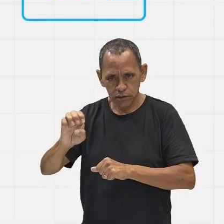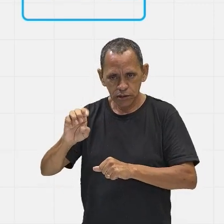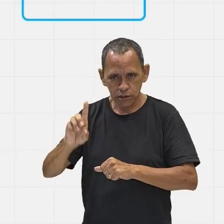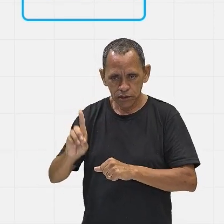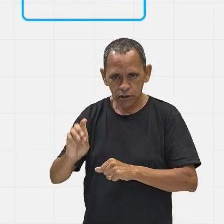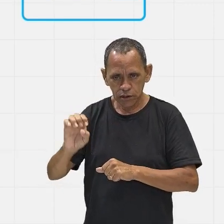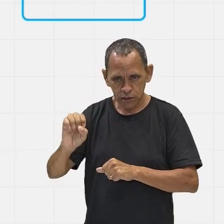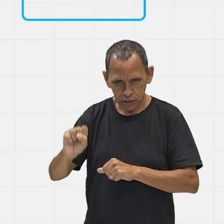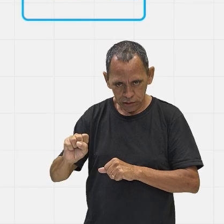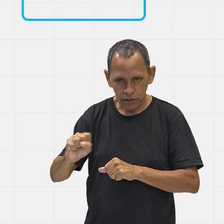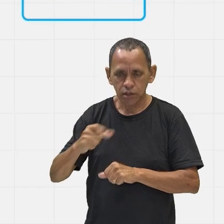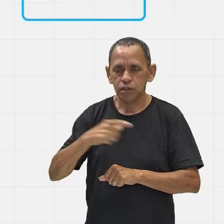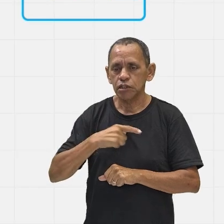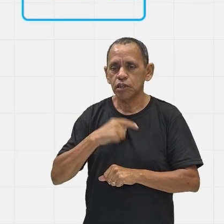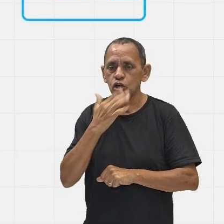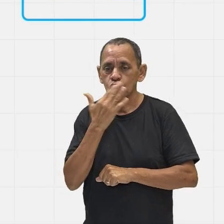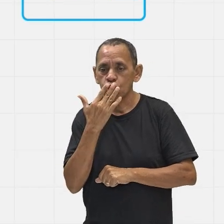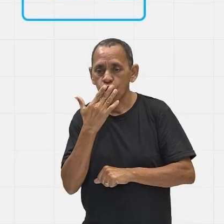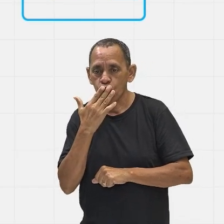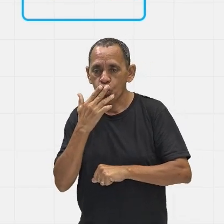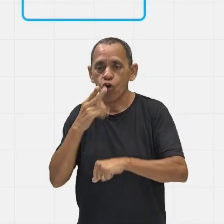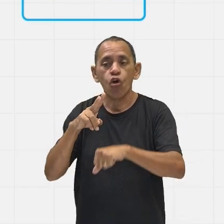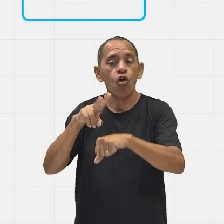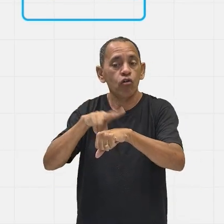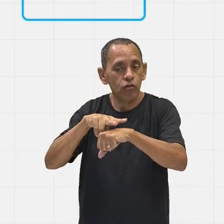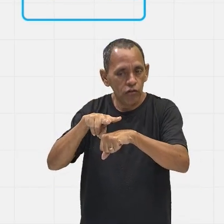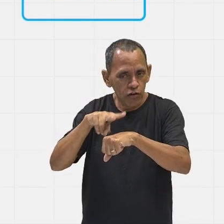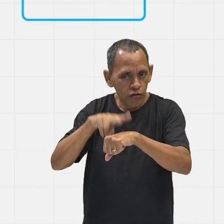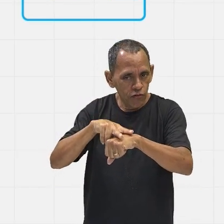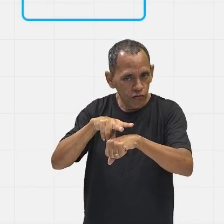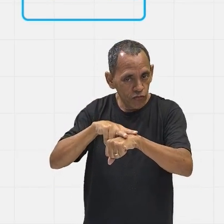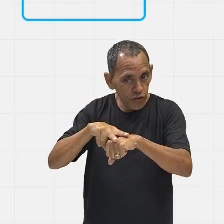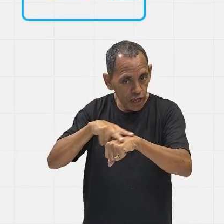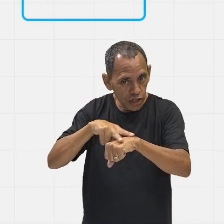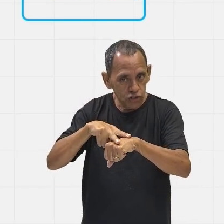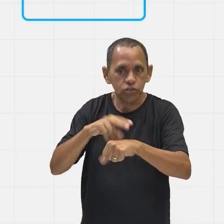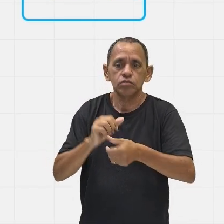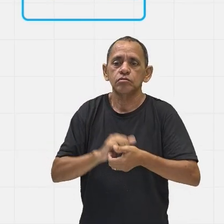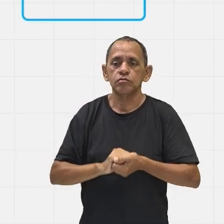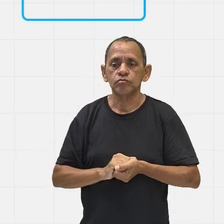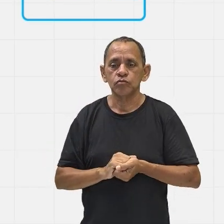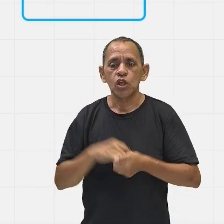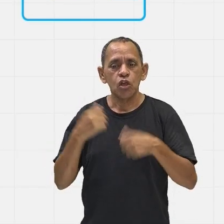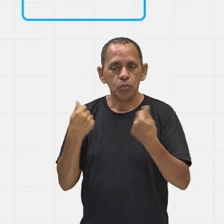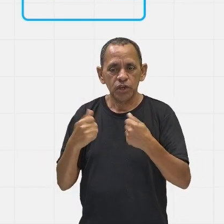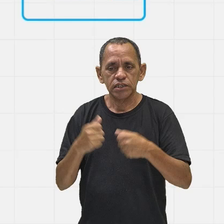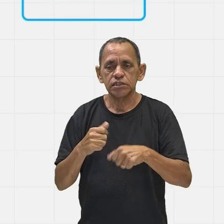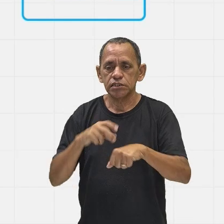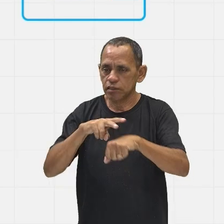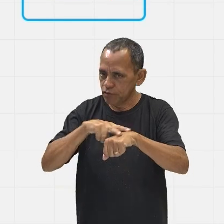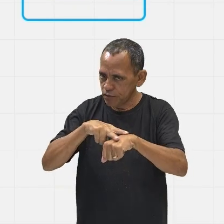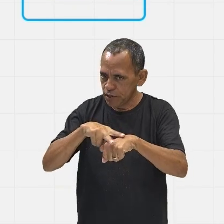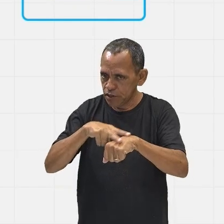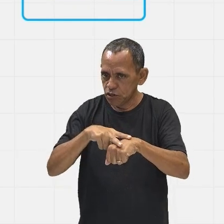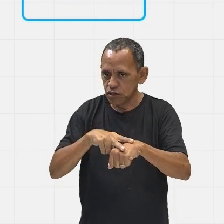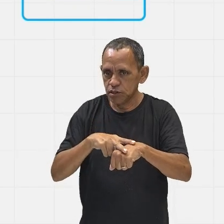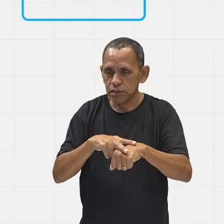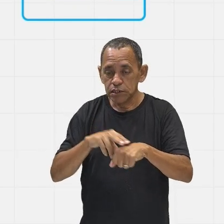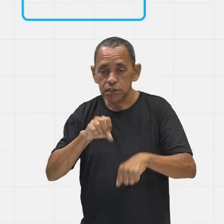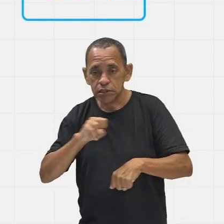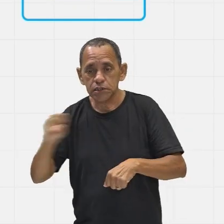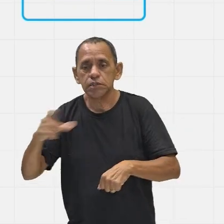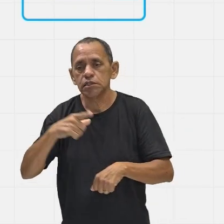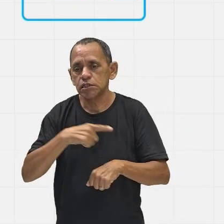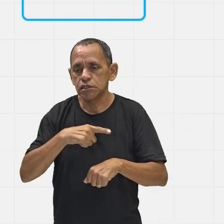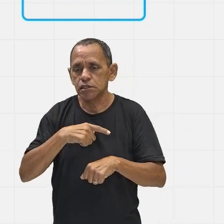piscando, tá? Então, todos têm que ficar com uma luz intermitente e na cor verde. Caso esteja um padrão